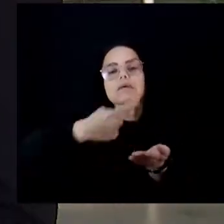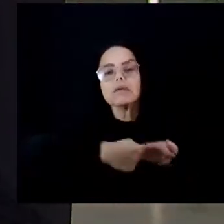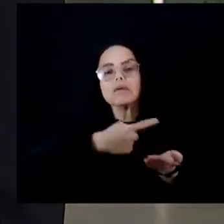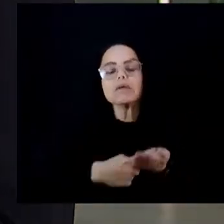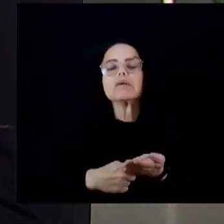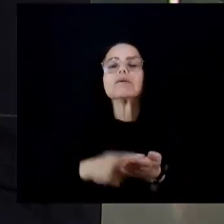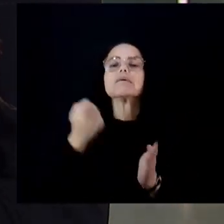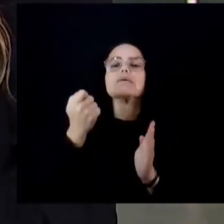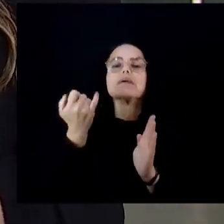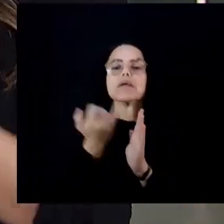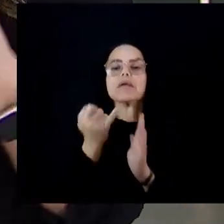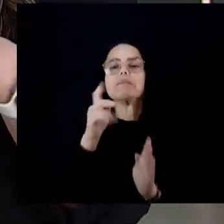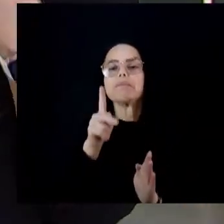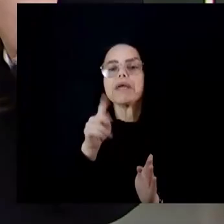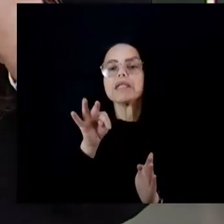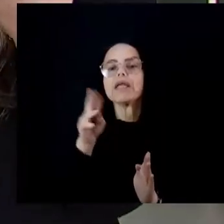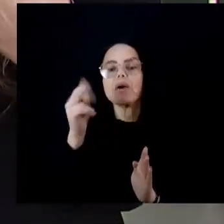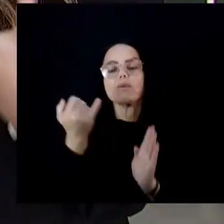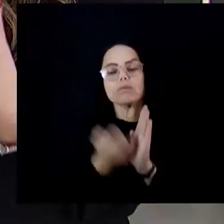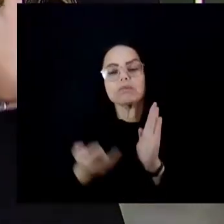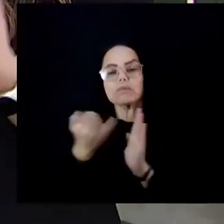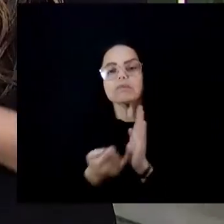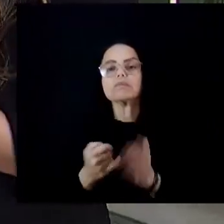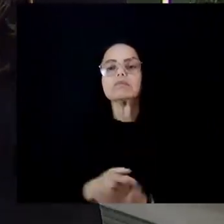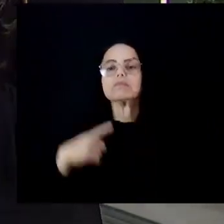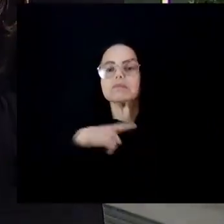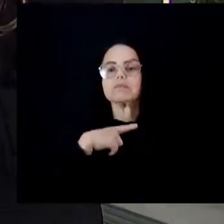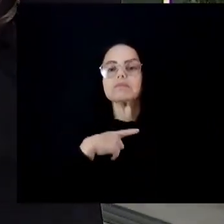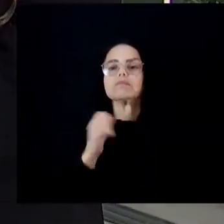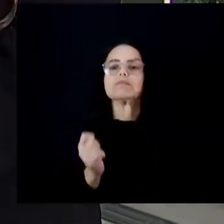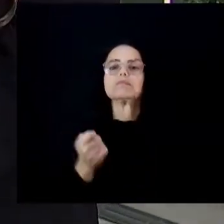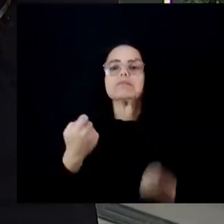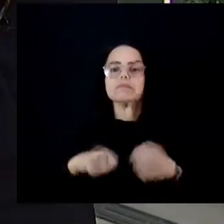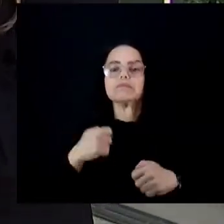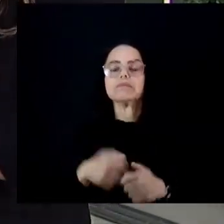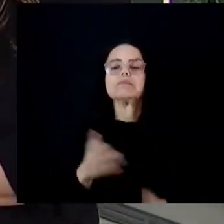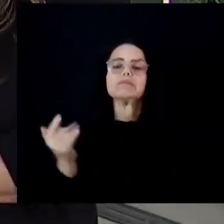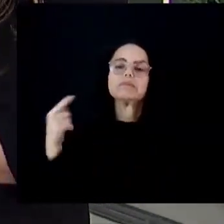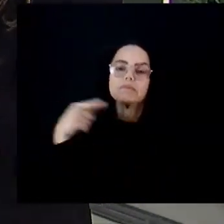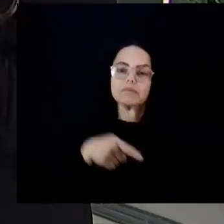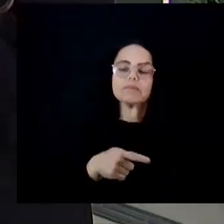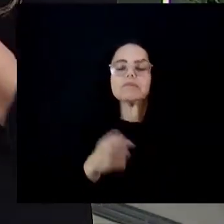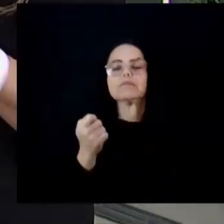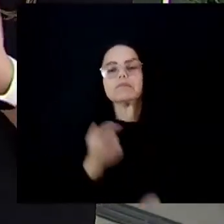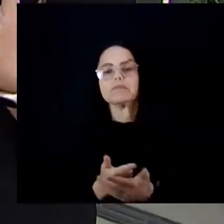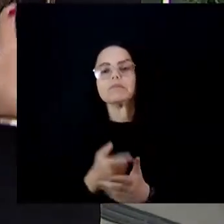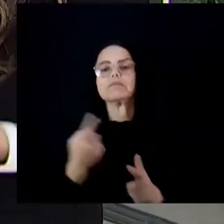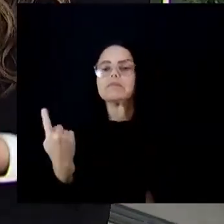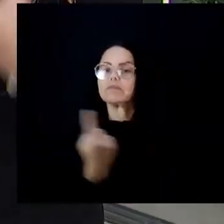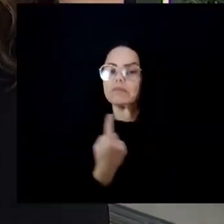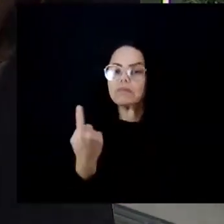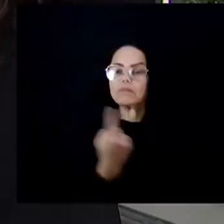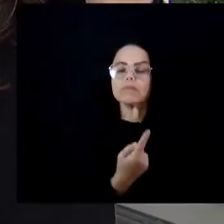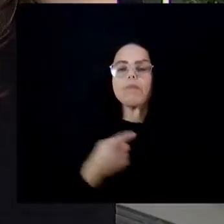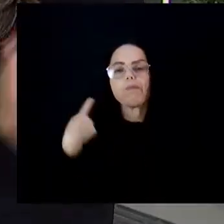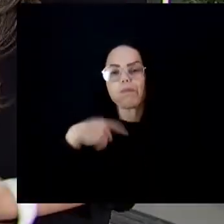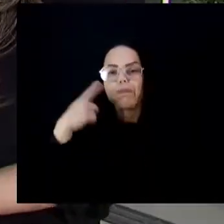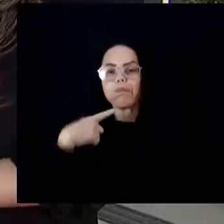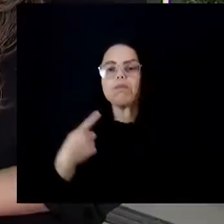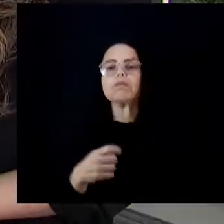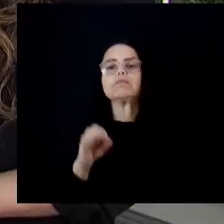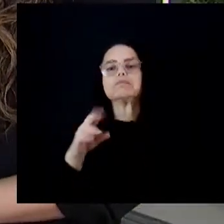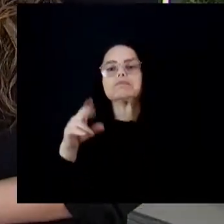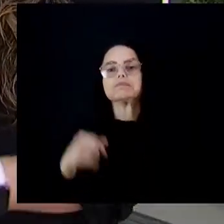naquela mesma situação. Então, ao invés de ter necessidade do contribuinte vir e aderir individualmente, com um advogado constituído ou não, a gente